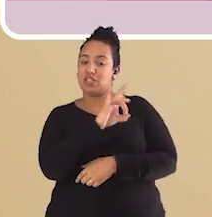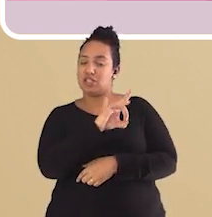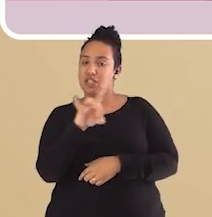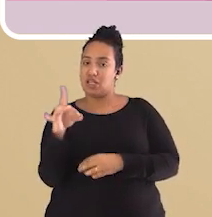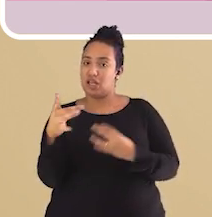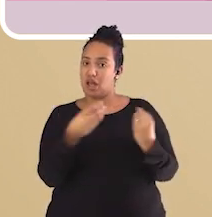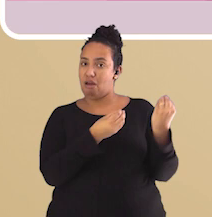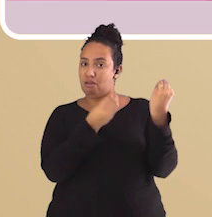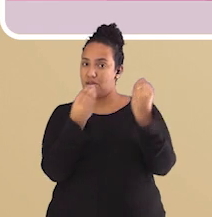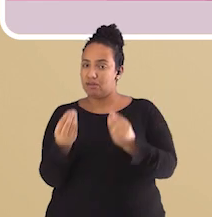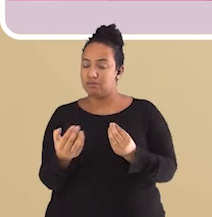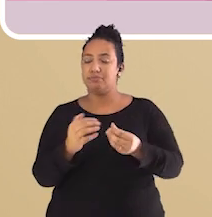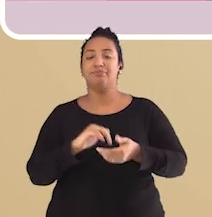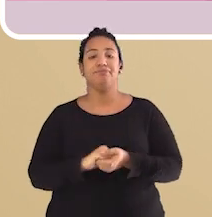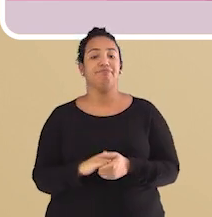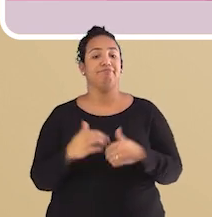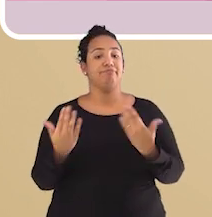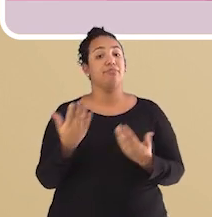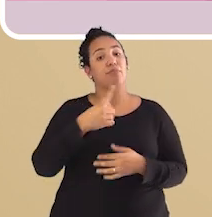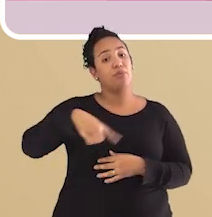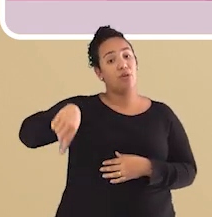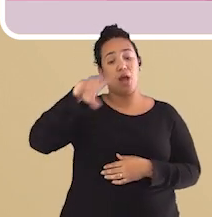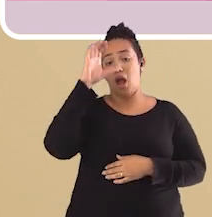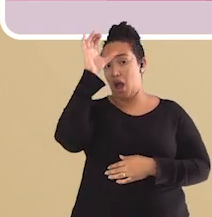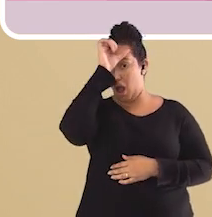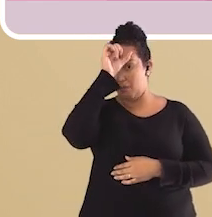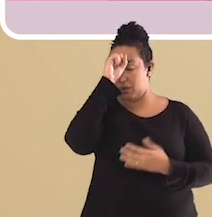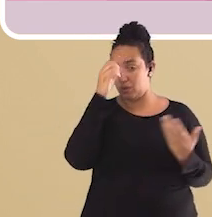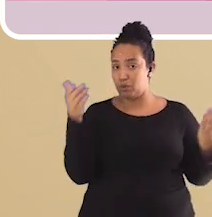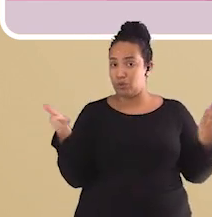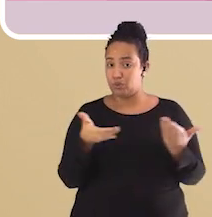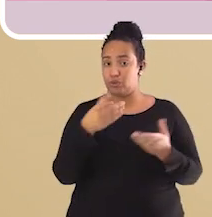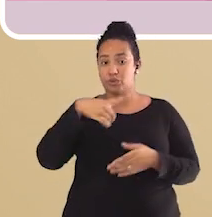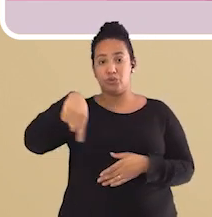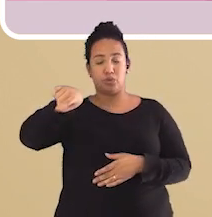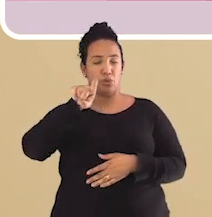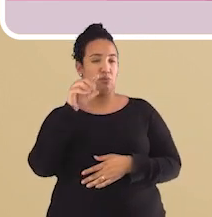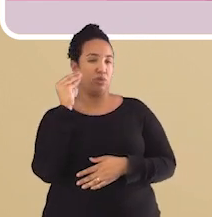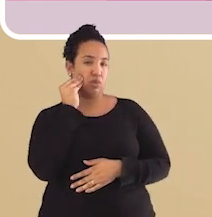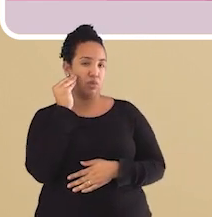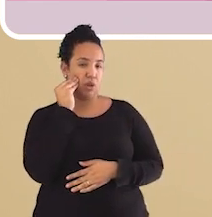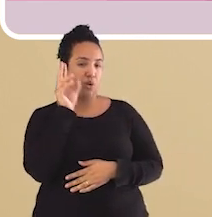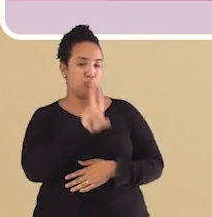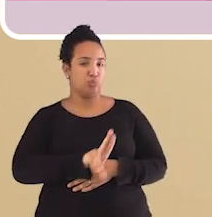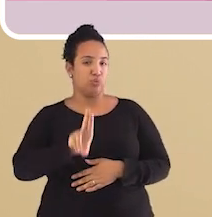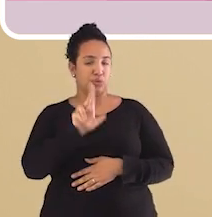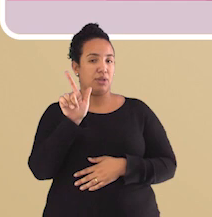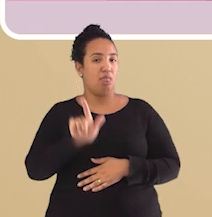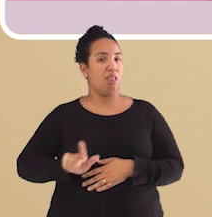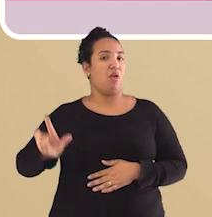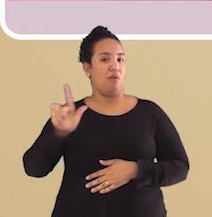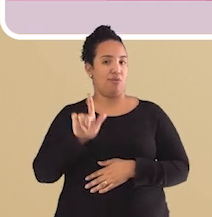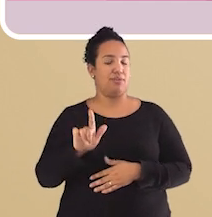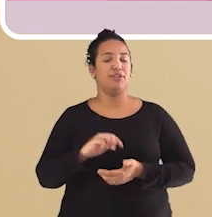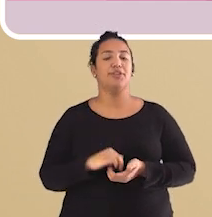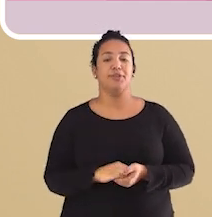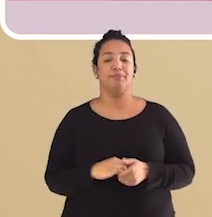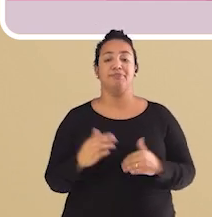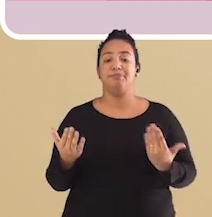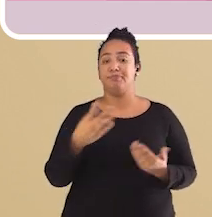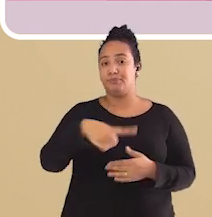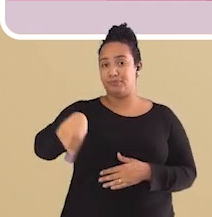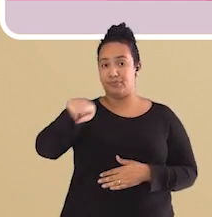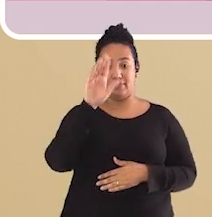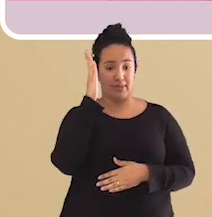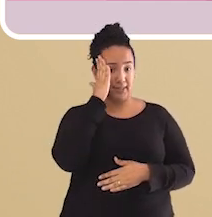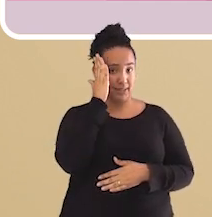uma vai receber. E conforme aprendemos, vamos fazer por tentativas, utilizando a lógica. Sabemos